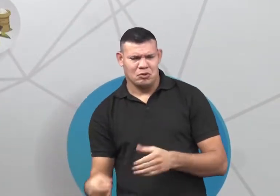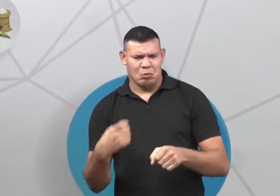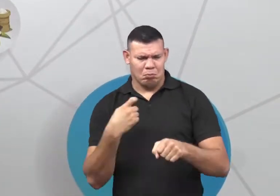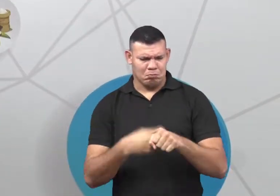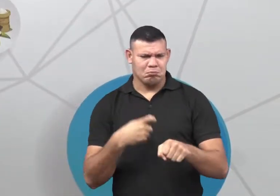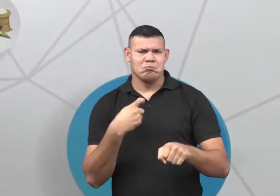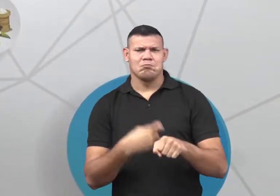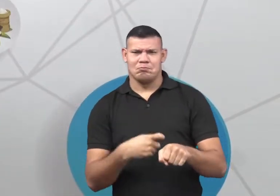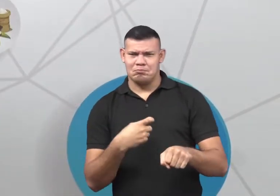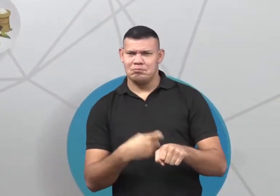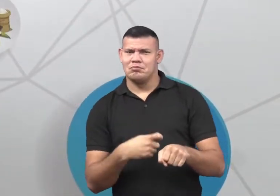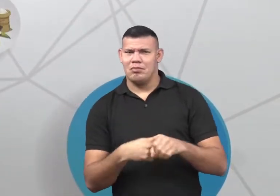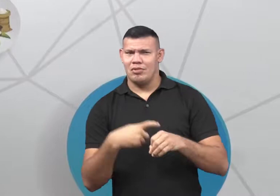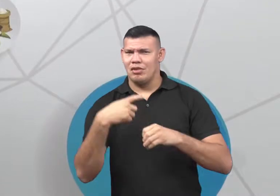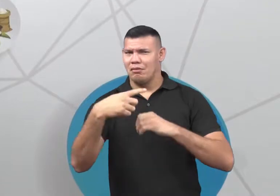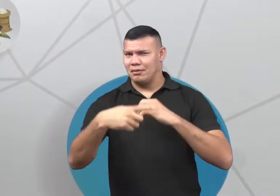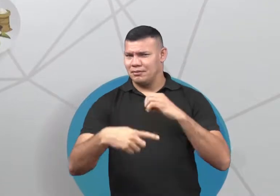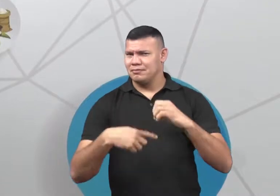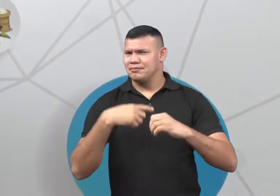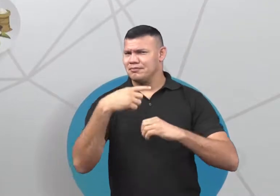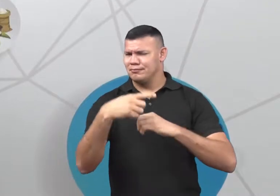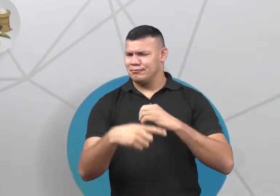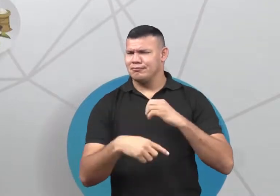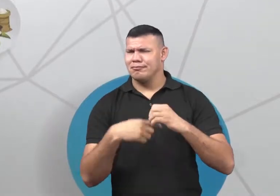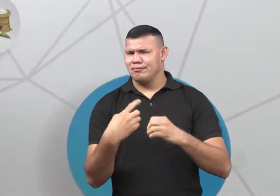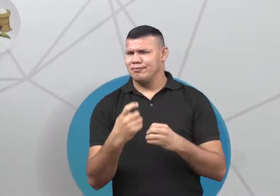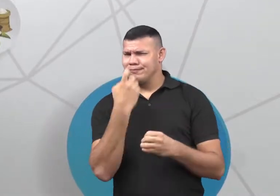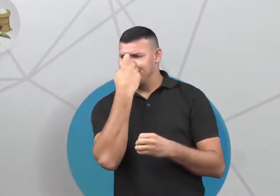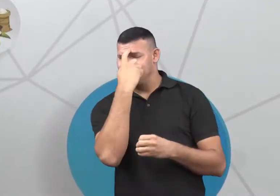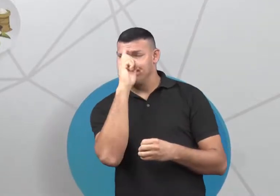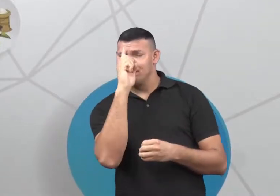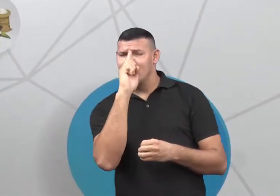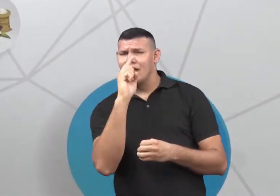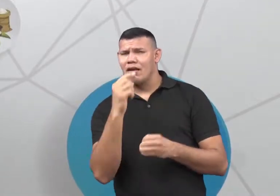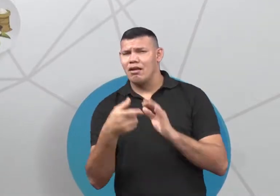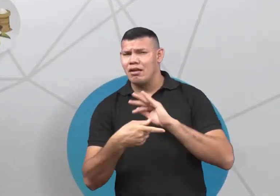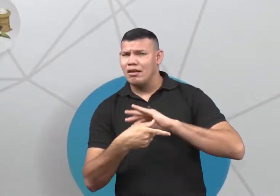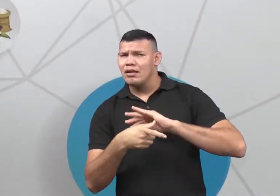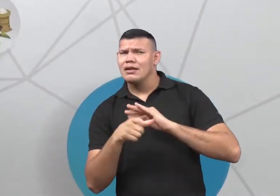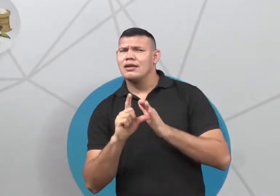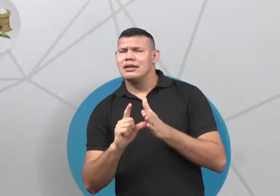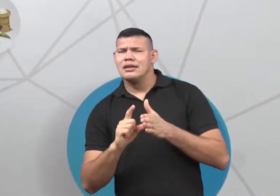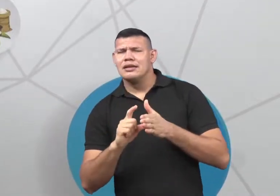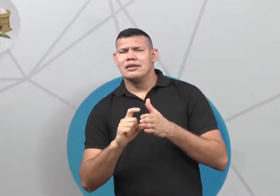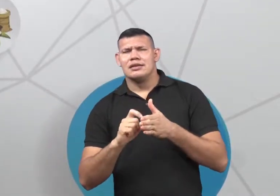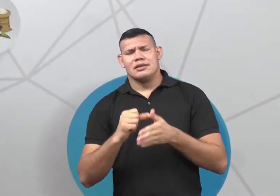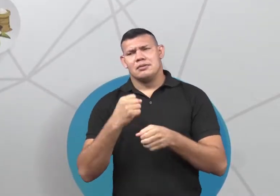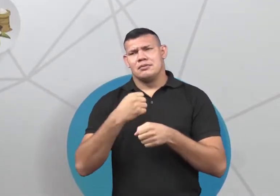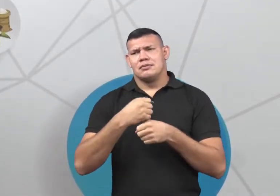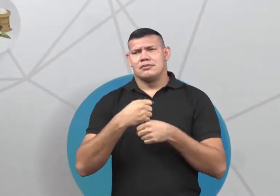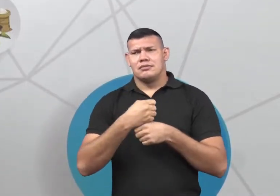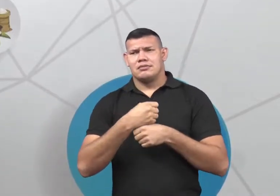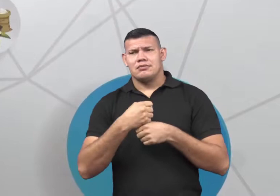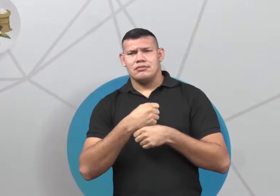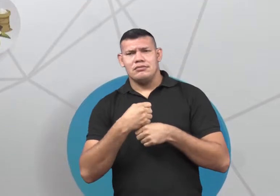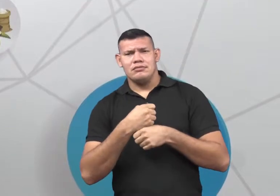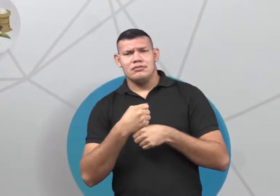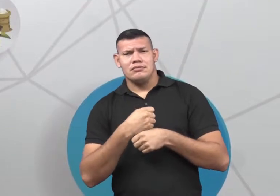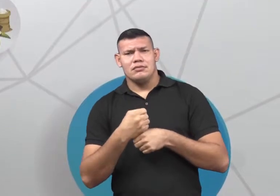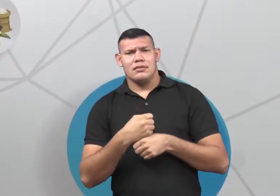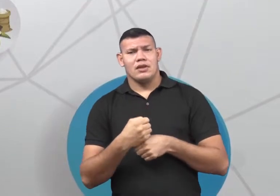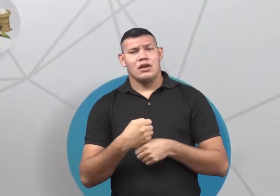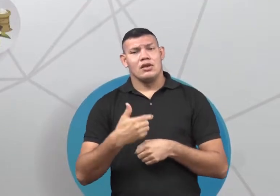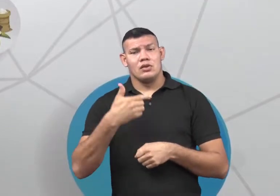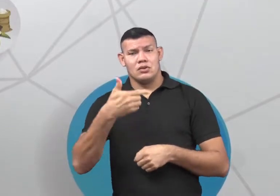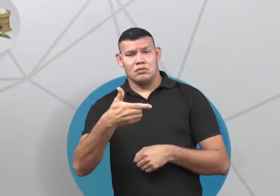Mas esse termo átomo ele foi criado muitos anos antes. Em torno de 2.500 anos atrás, um